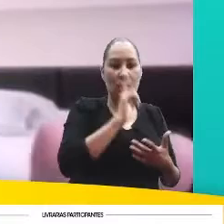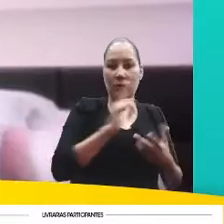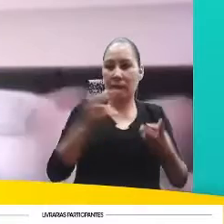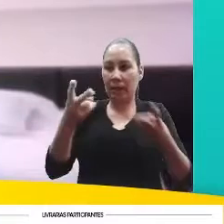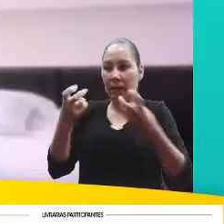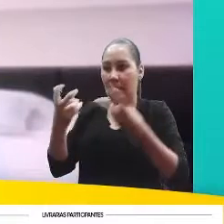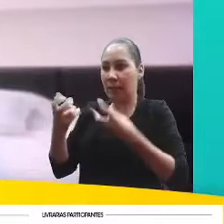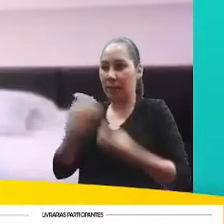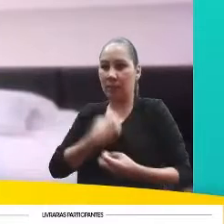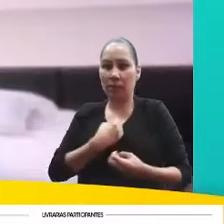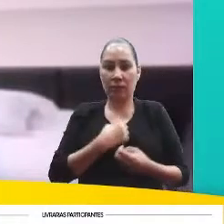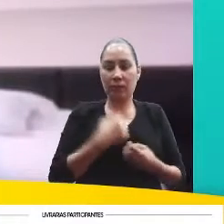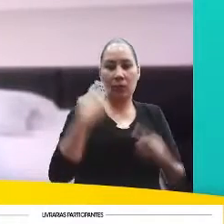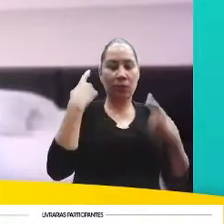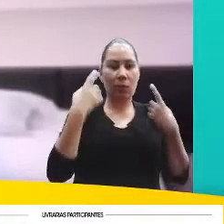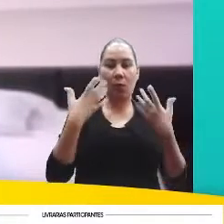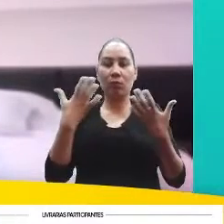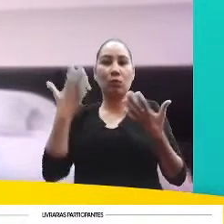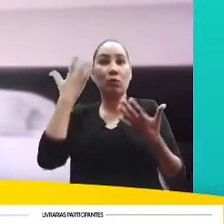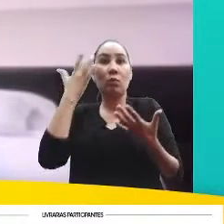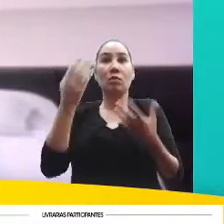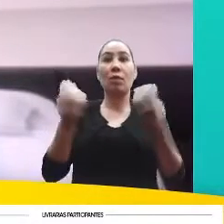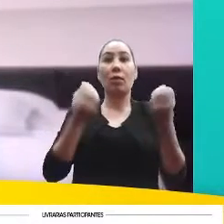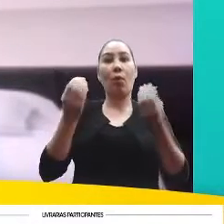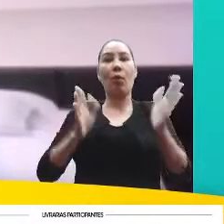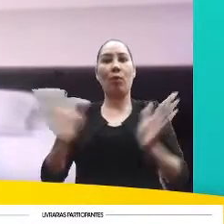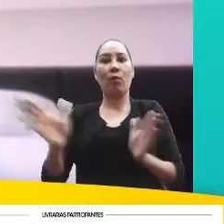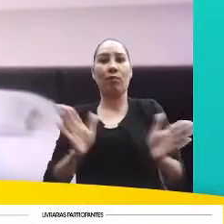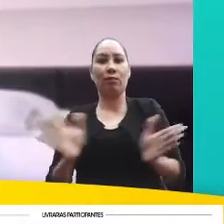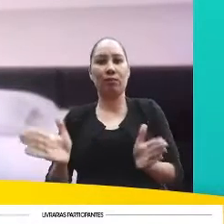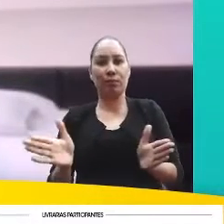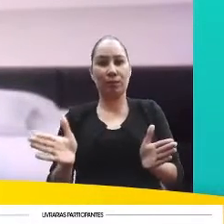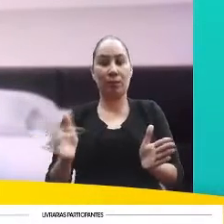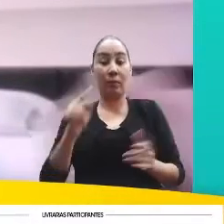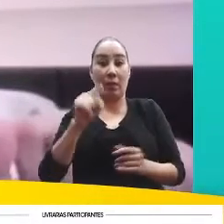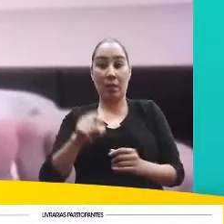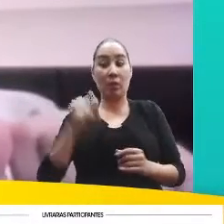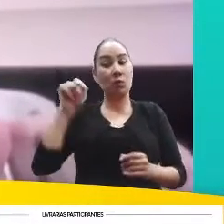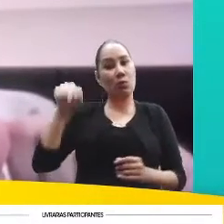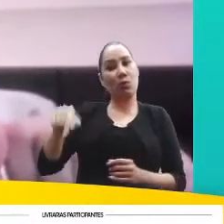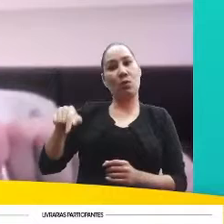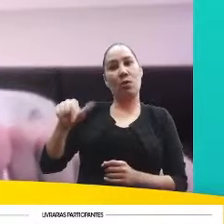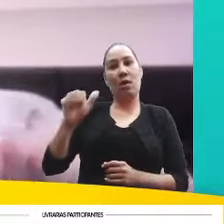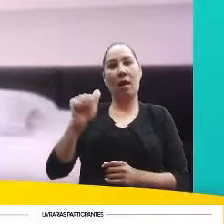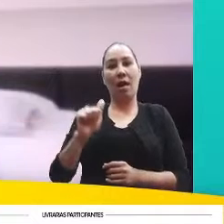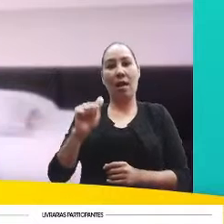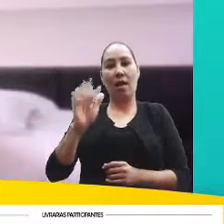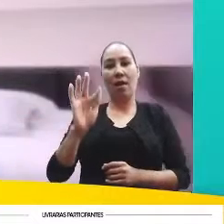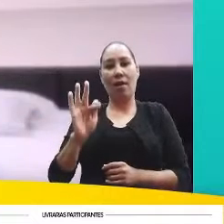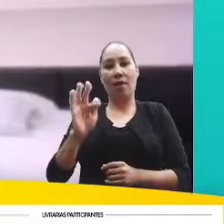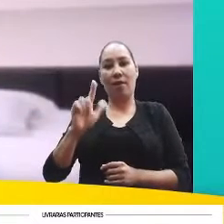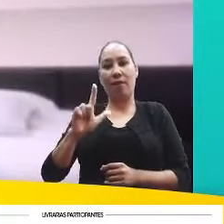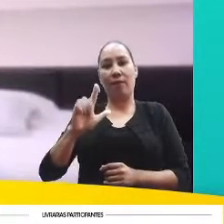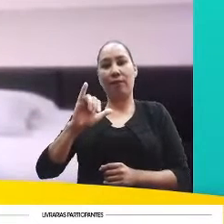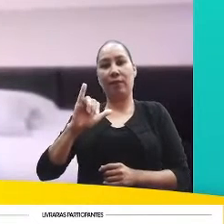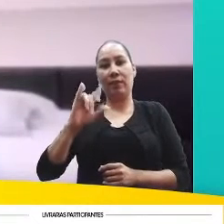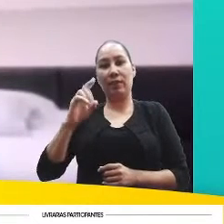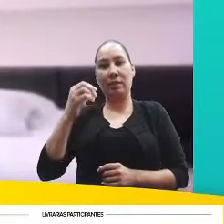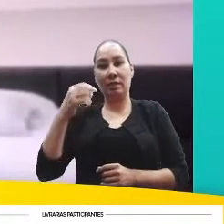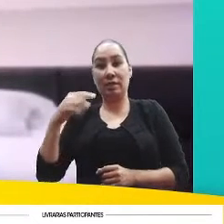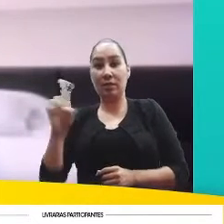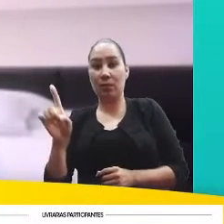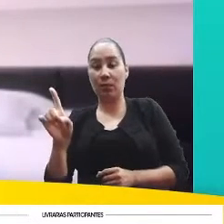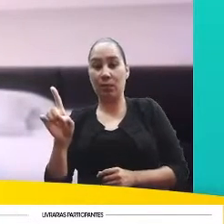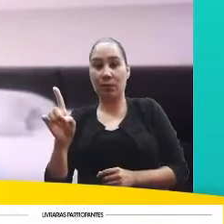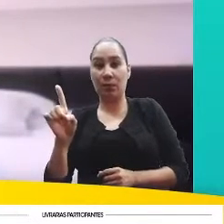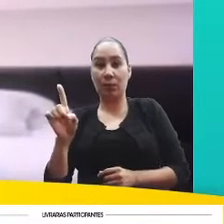não fica desatinado, você não sabe para que lado seguir. Aí nós estamos no campo da aflição. E nós não seremos felizes